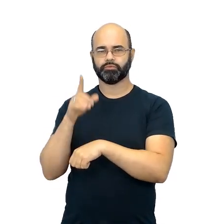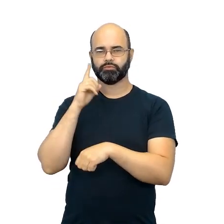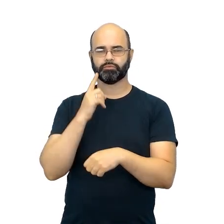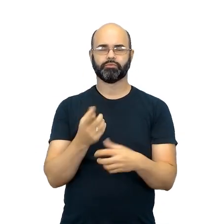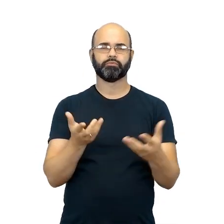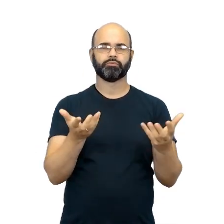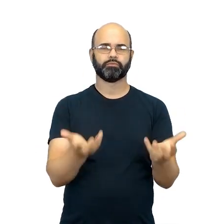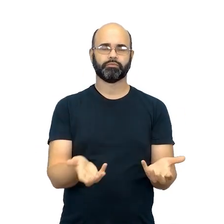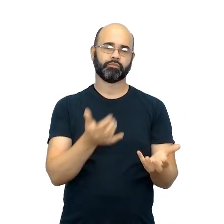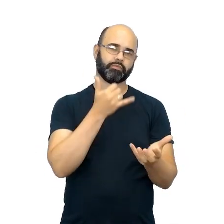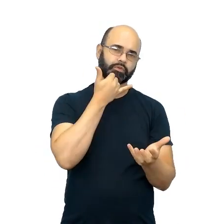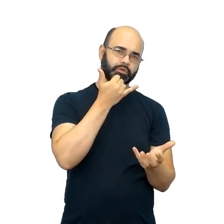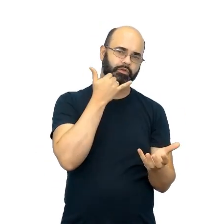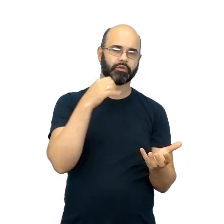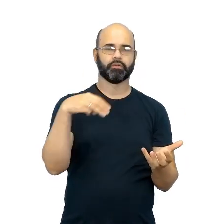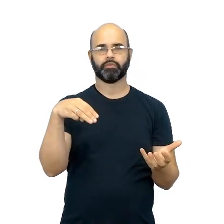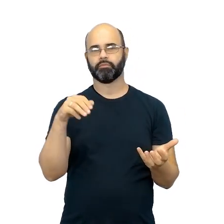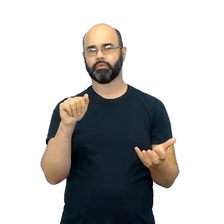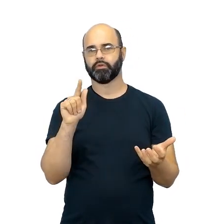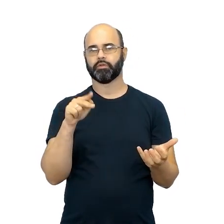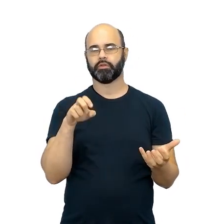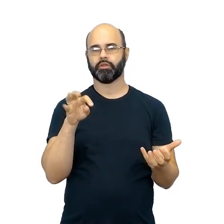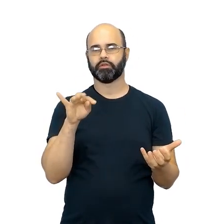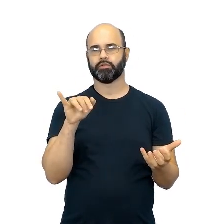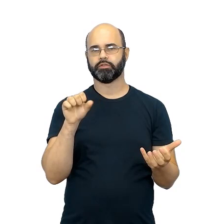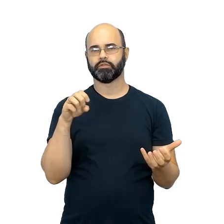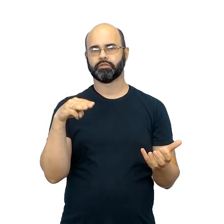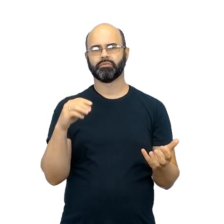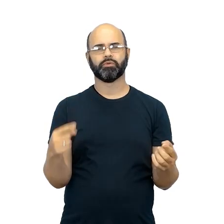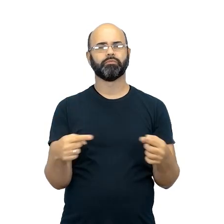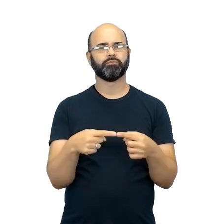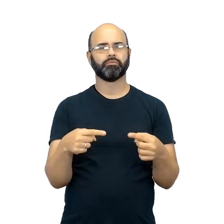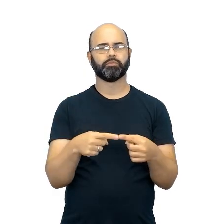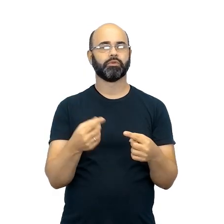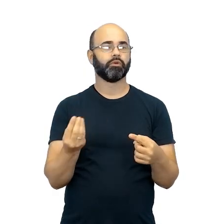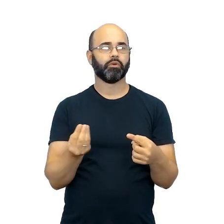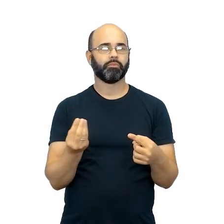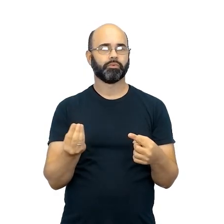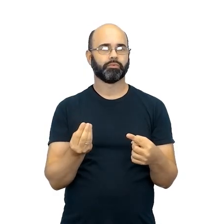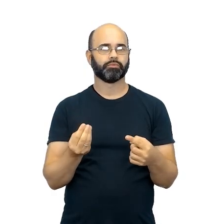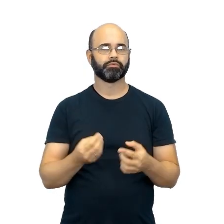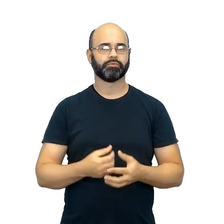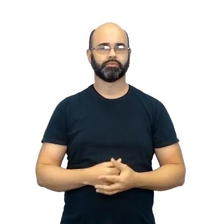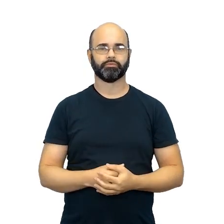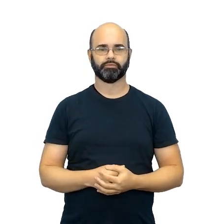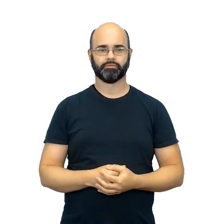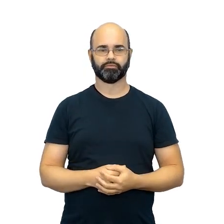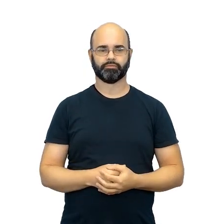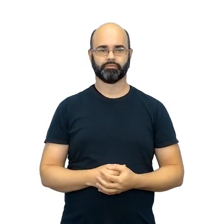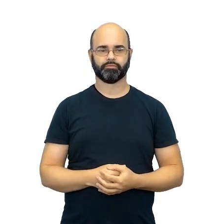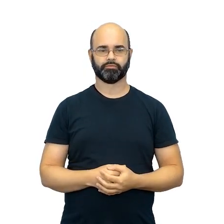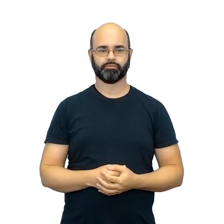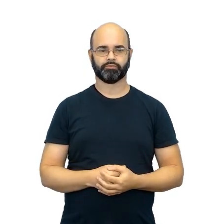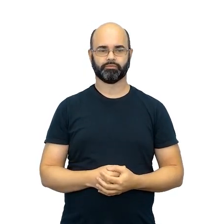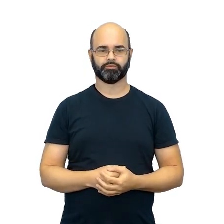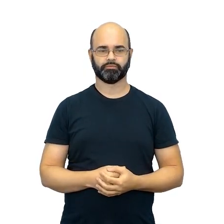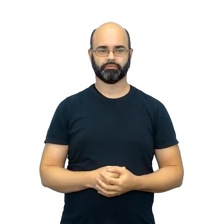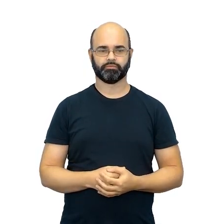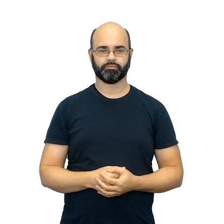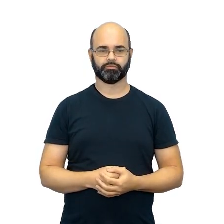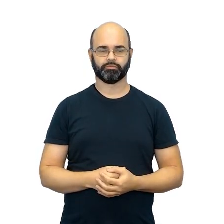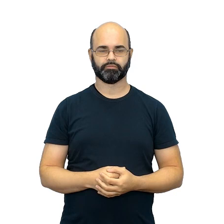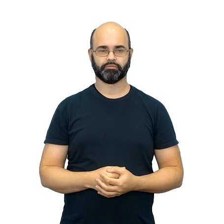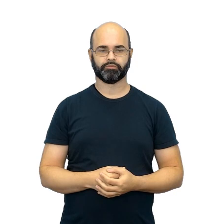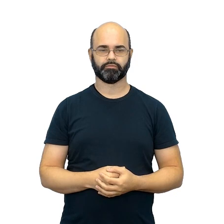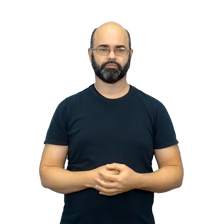e magnetismo. E essa imagem que eu trouxe, né, de um eletroímã, que é um guindaste, né? E ele funciona